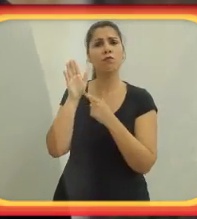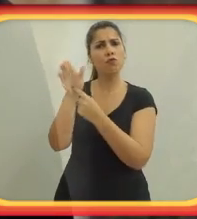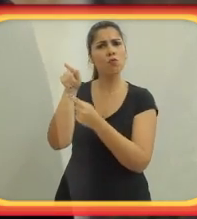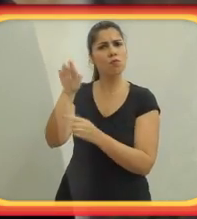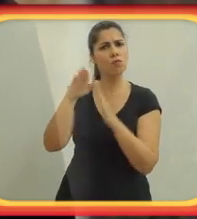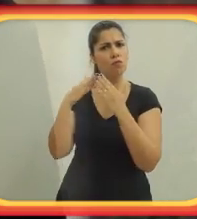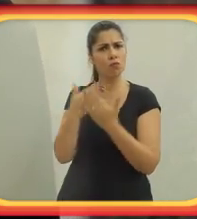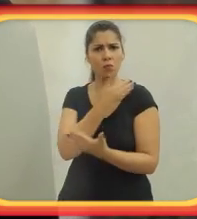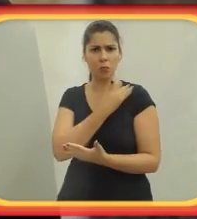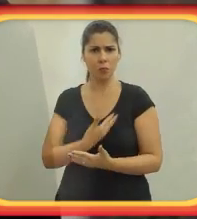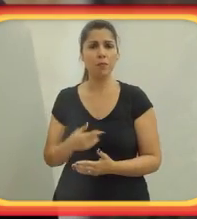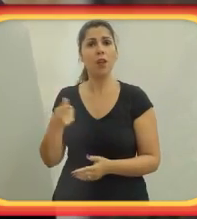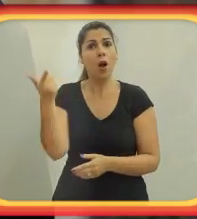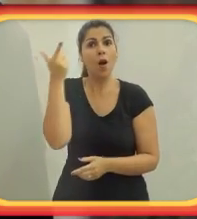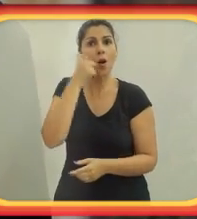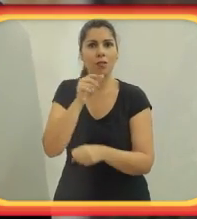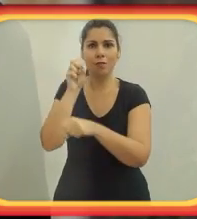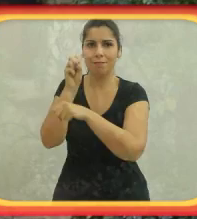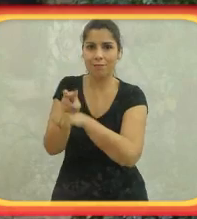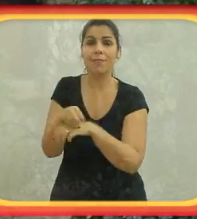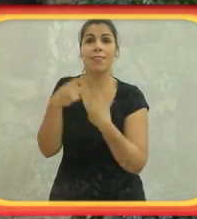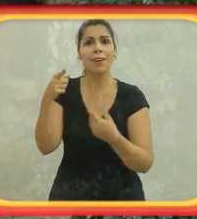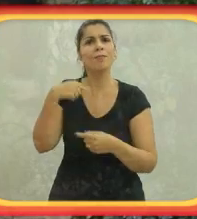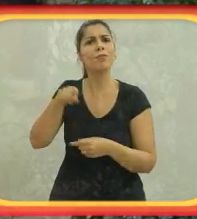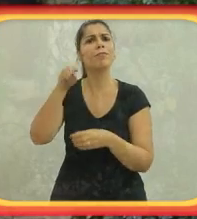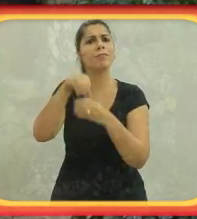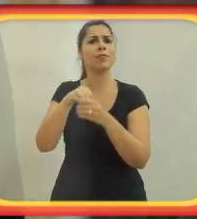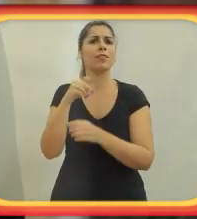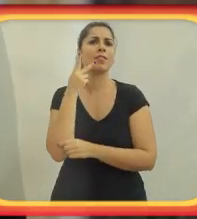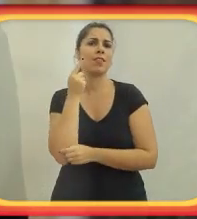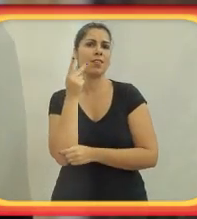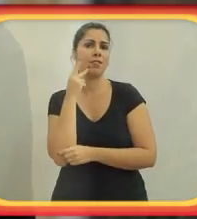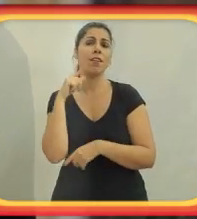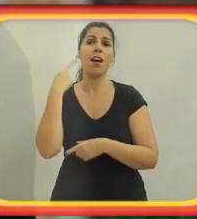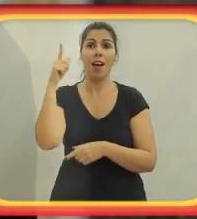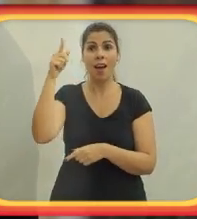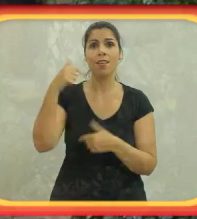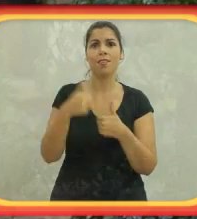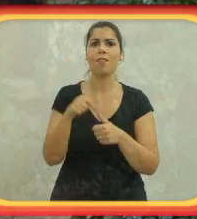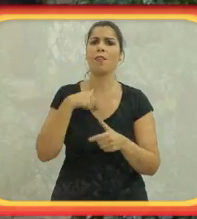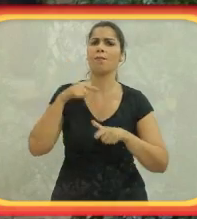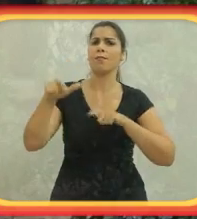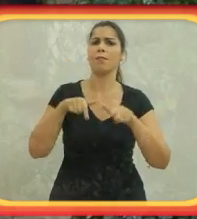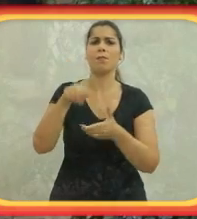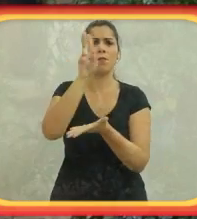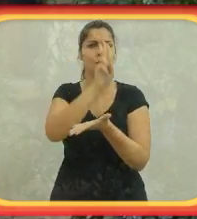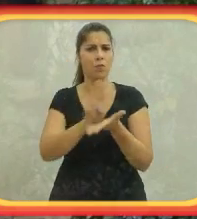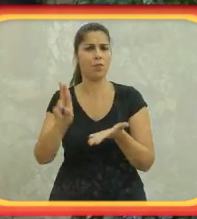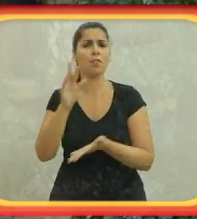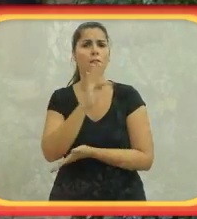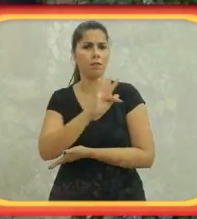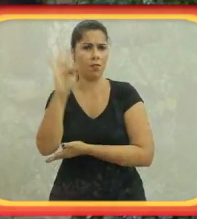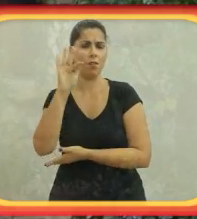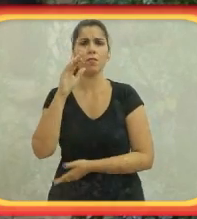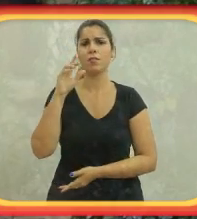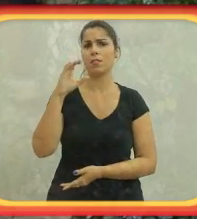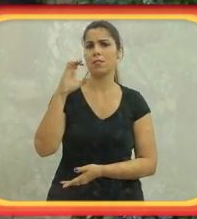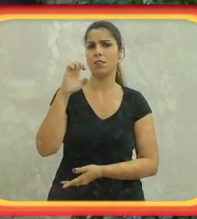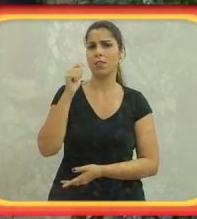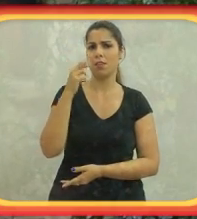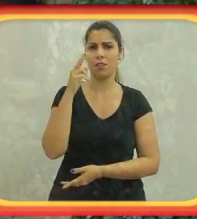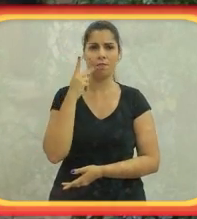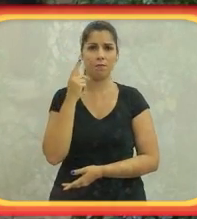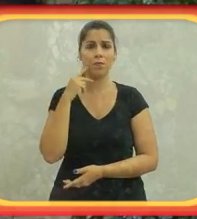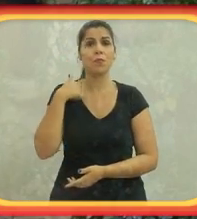nova indicou a escola pública. E ela foi conseguindo, e foi assim até irmos para o Ceará. Enquanto estava lá, eu trabalhava na Universidade Federal do